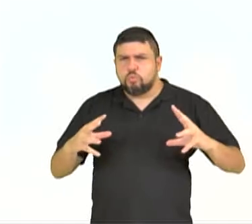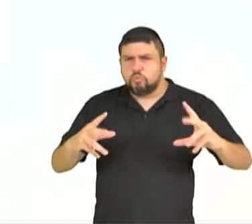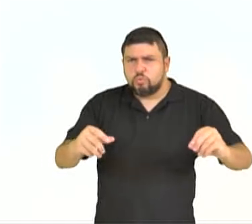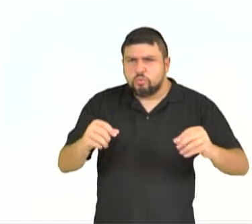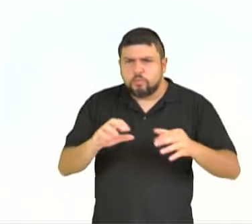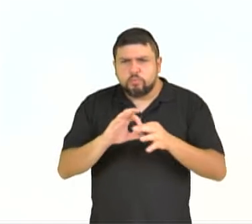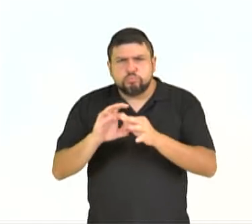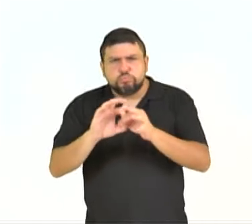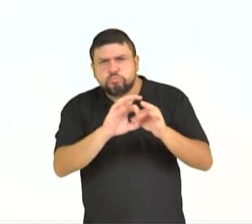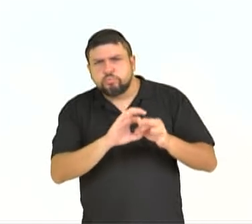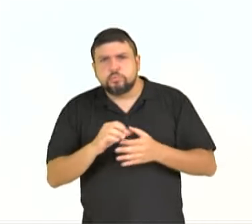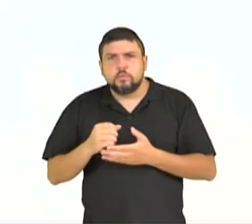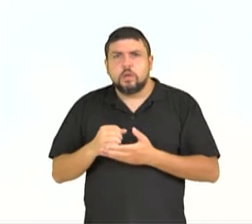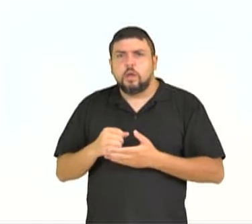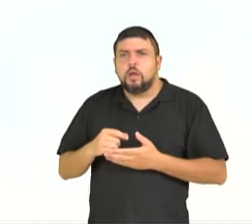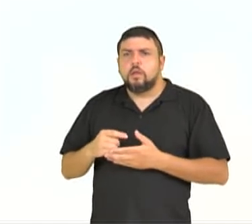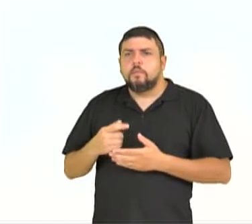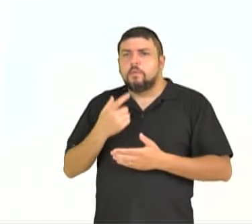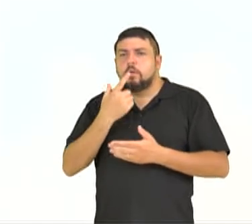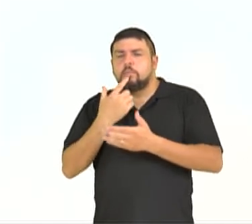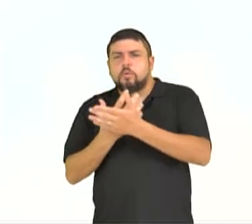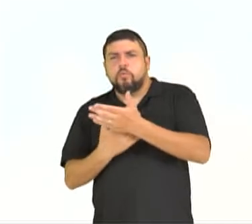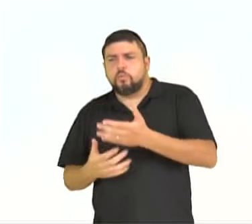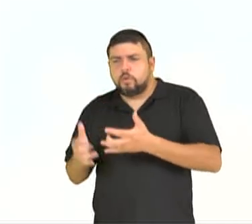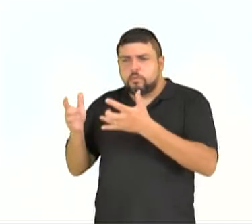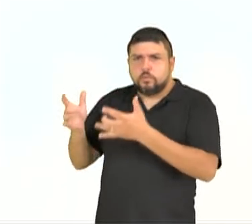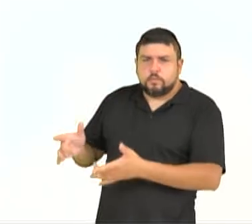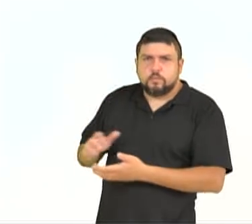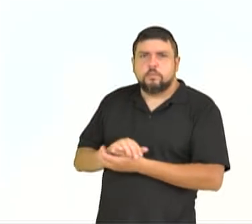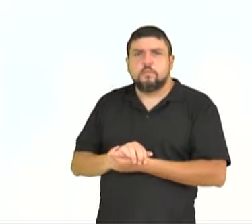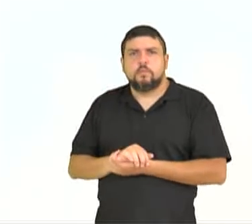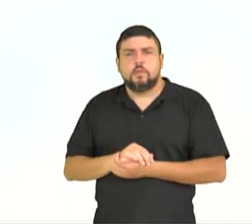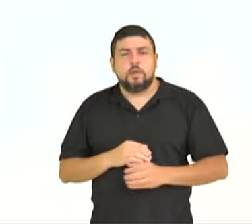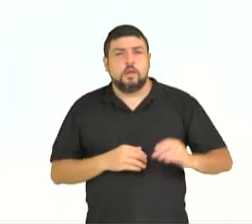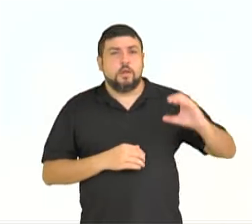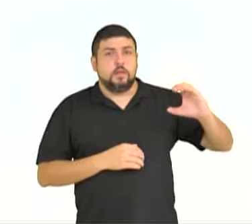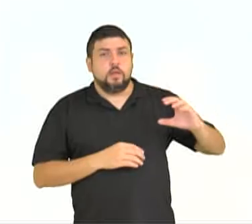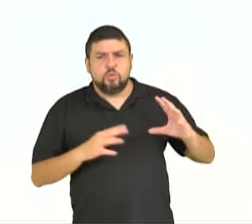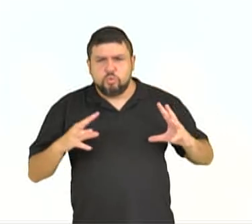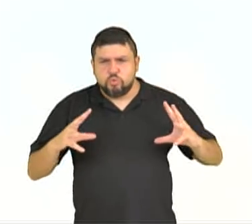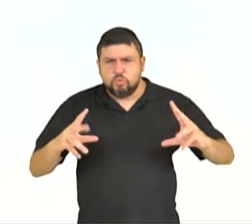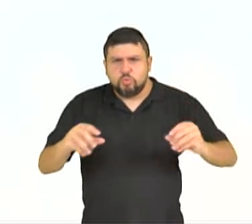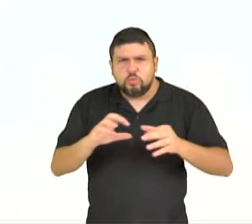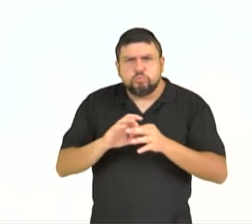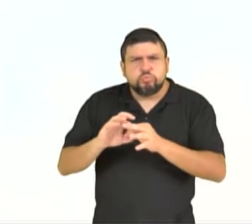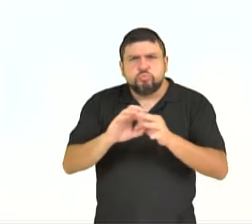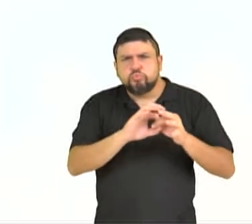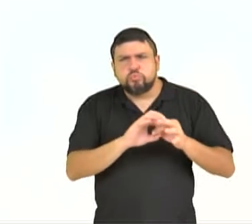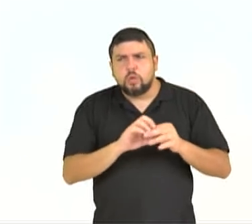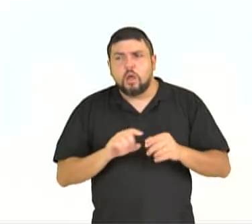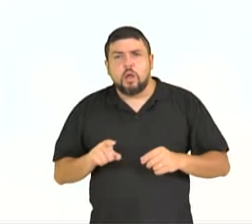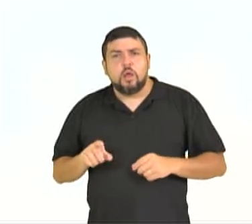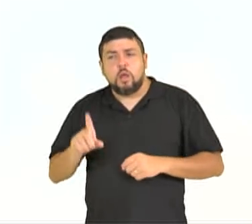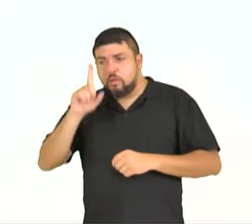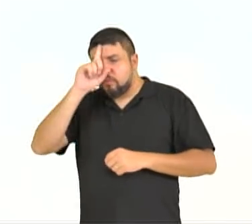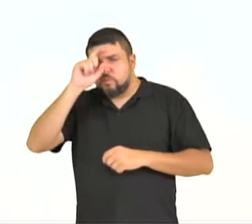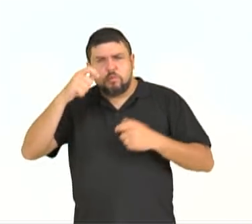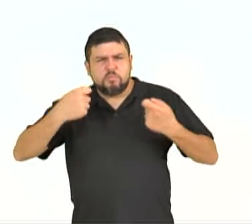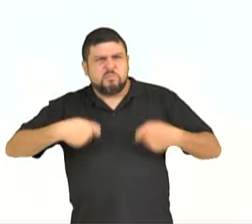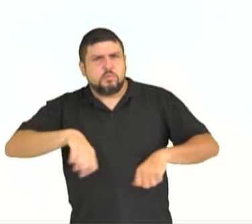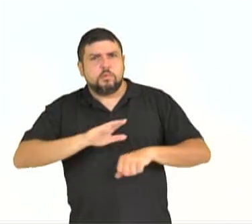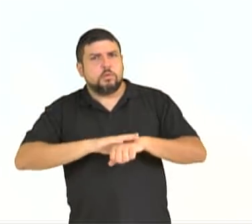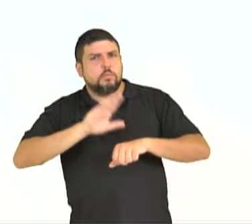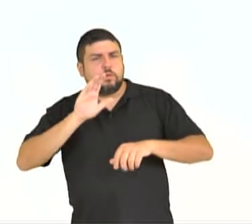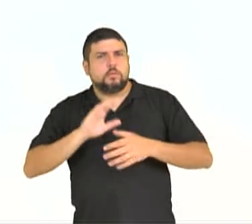sobrar sangue no hemocentro. Letra C. Se todos ajudarem, o hemocentro não precisará mais de doações.